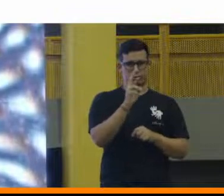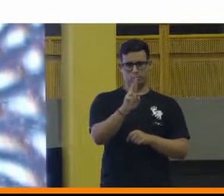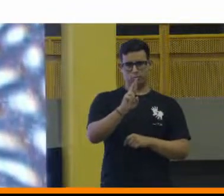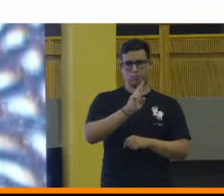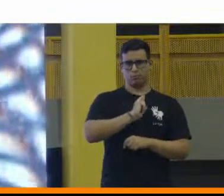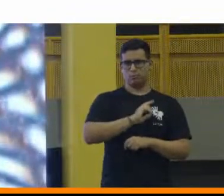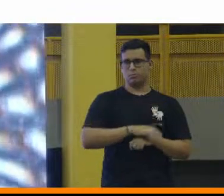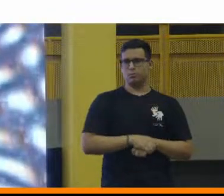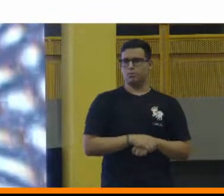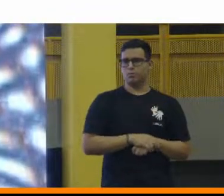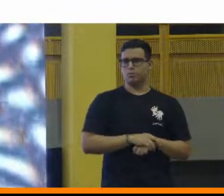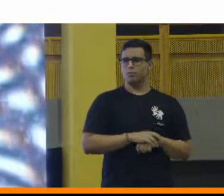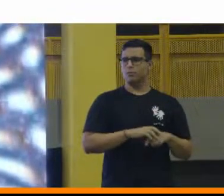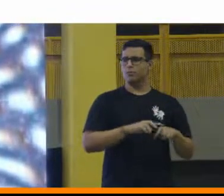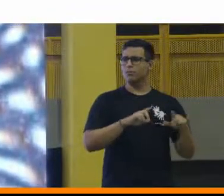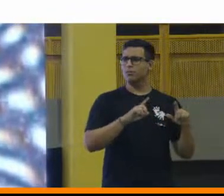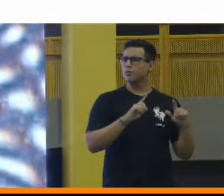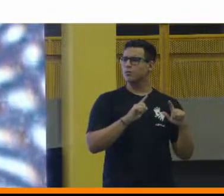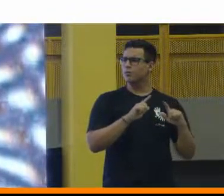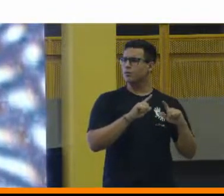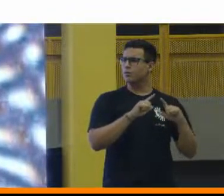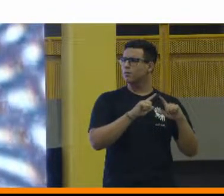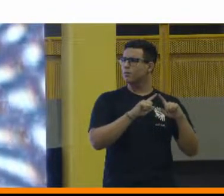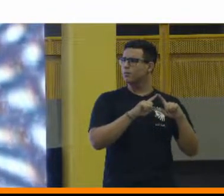É ΔV sobre ΔT, né?